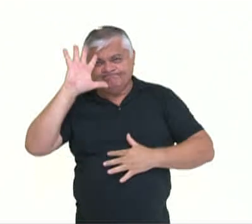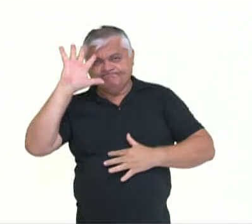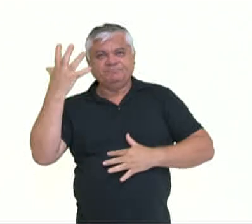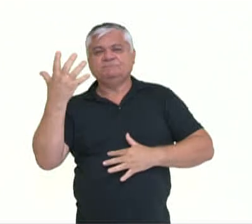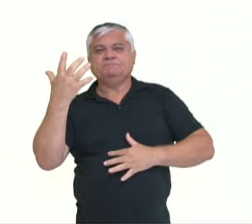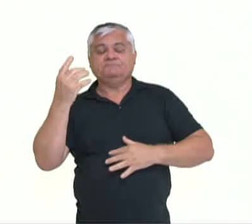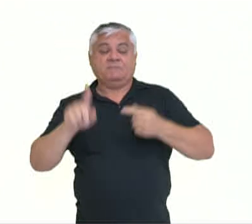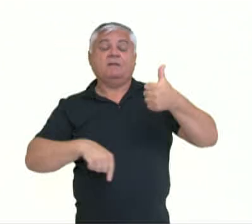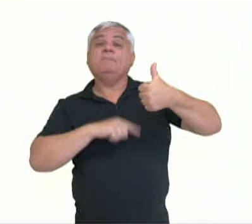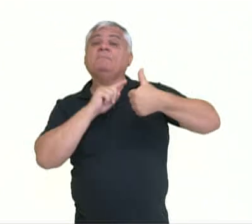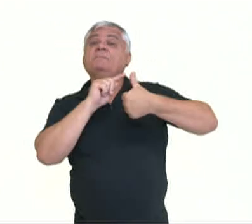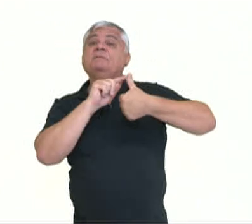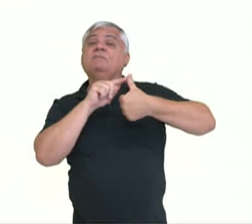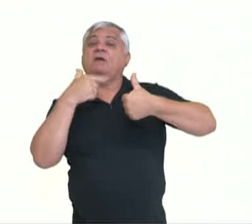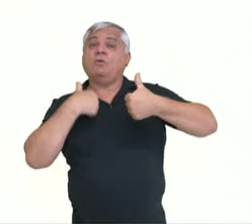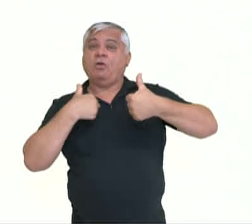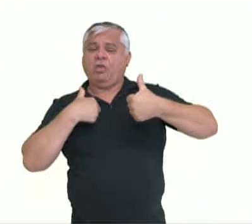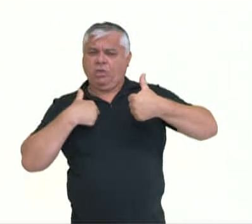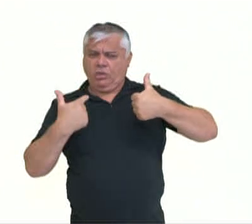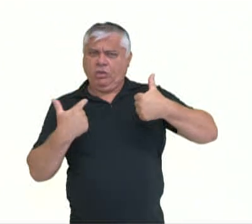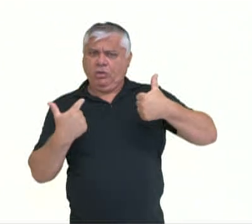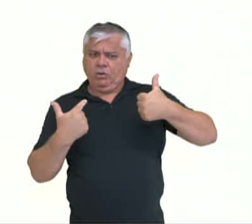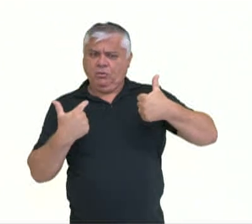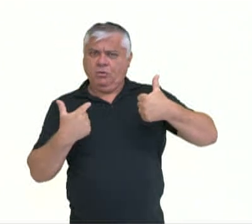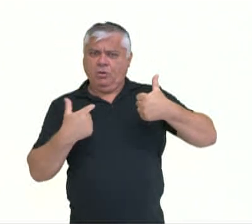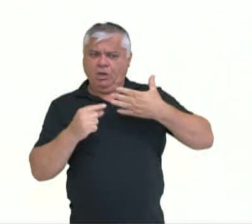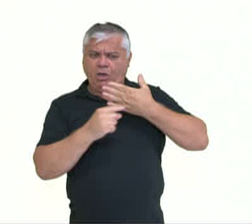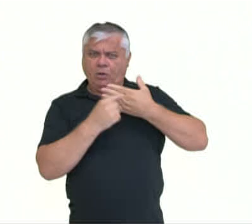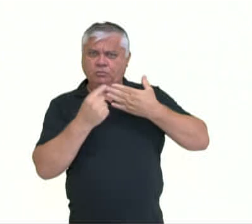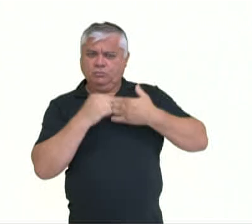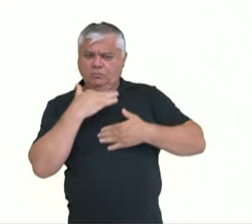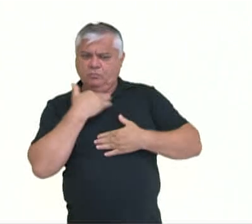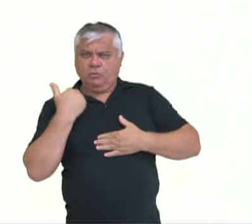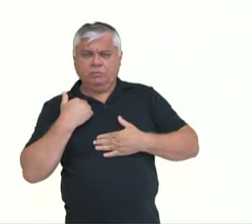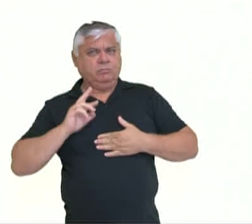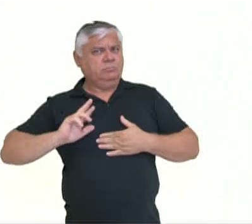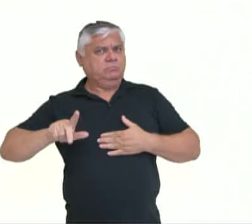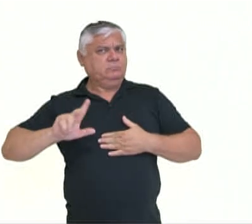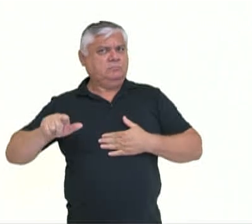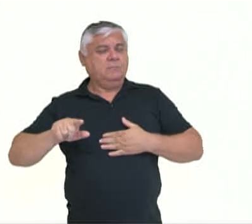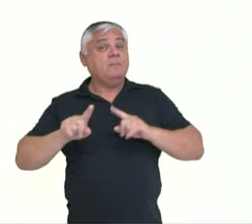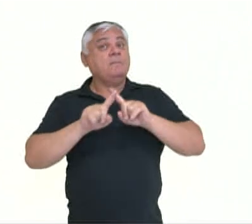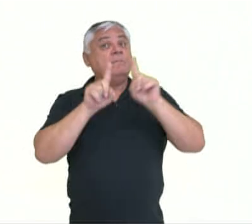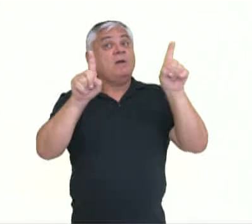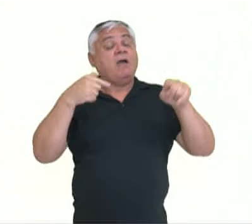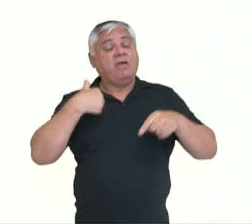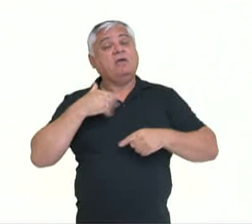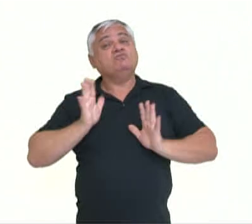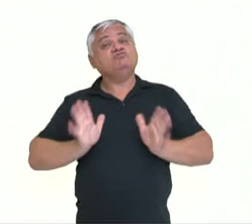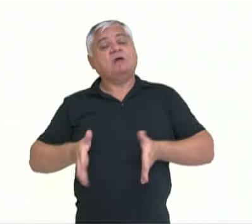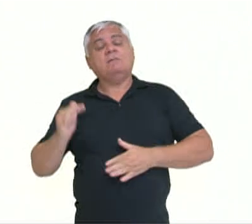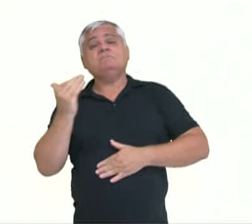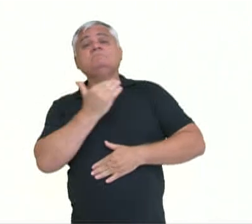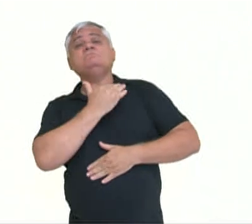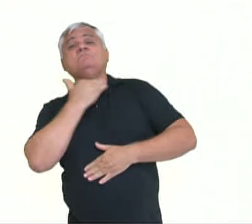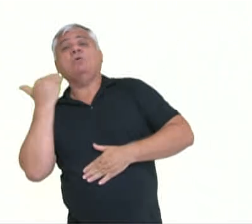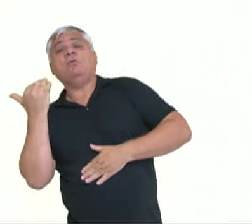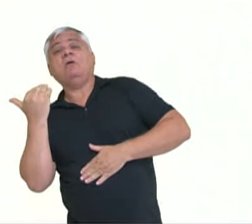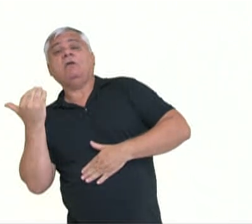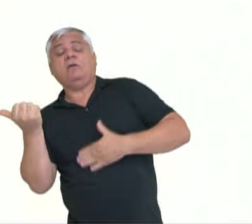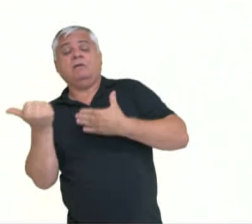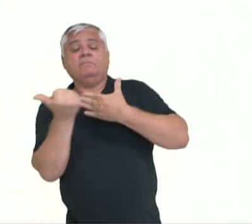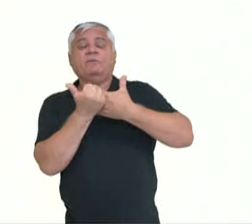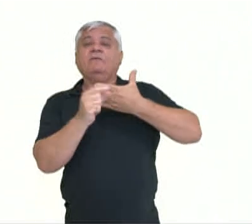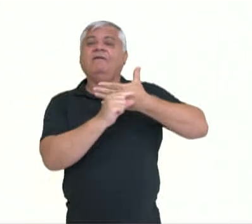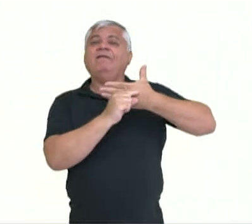A primeira é que eu não sou propriamente um autor defunto, mas um defunto autor, para